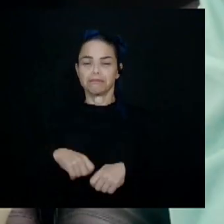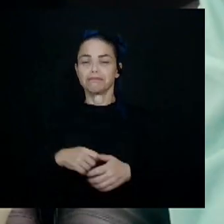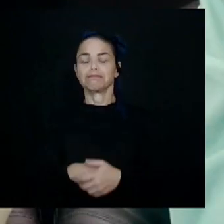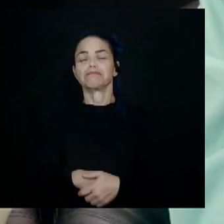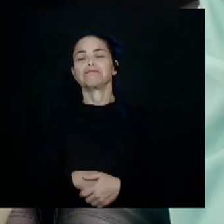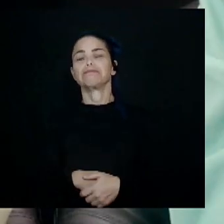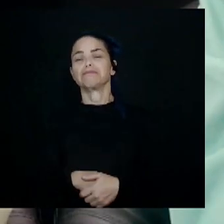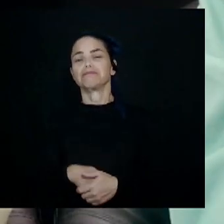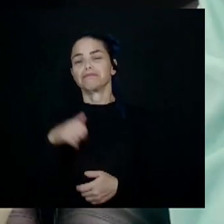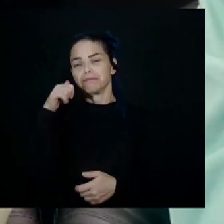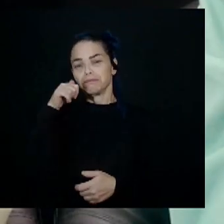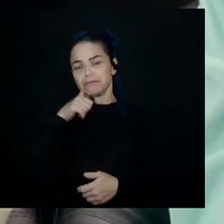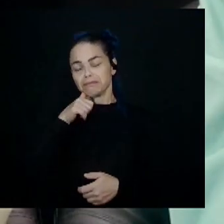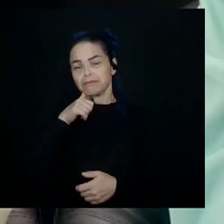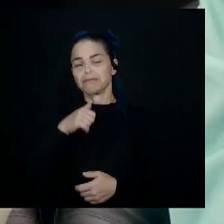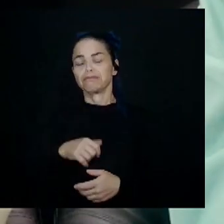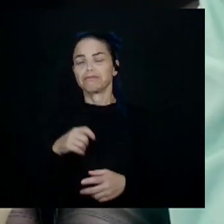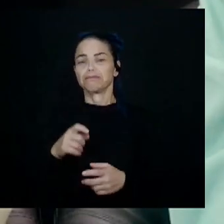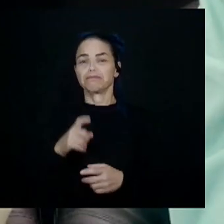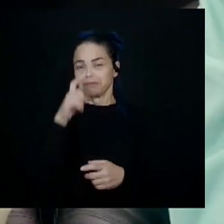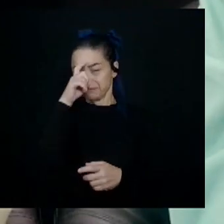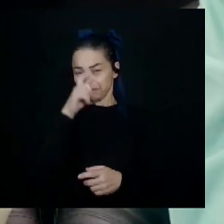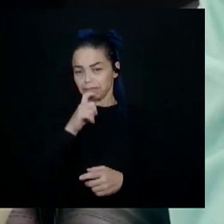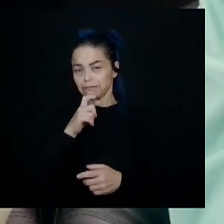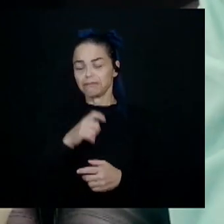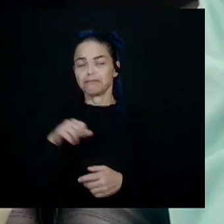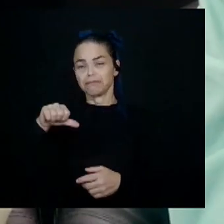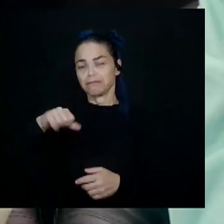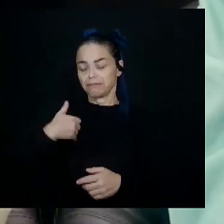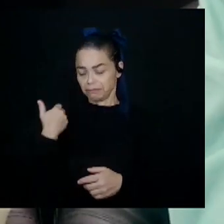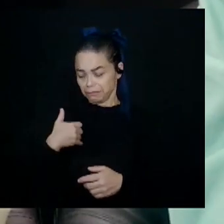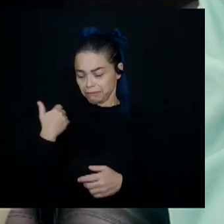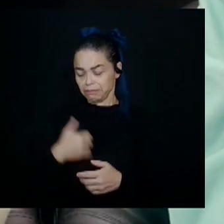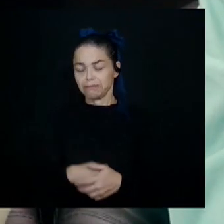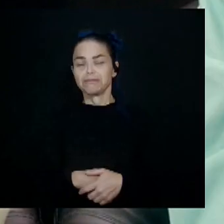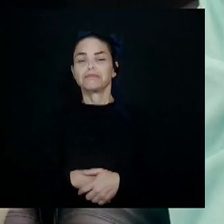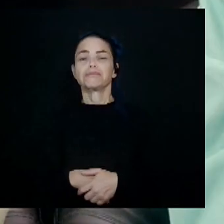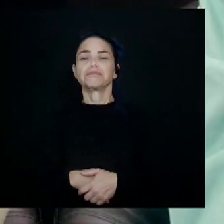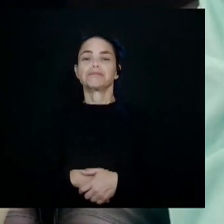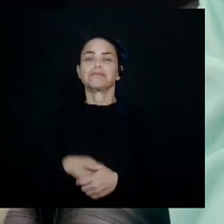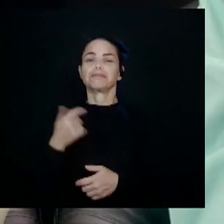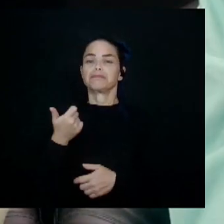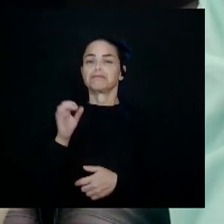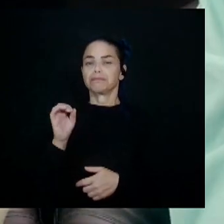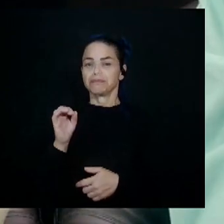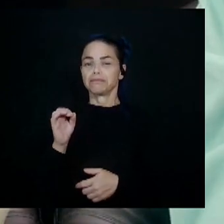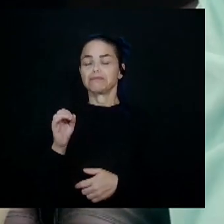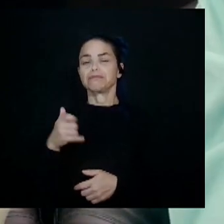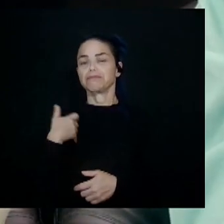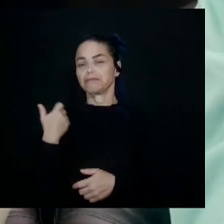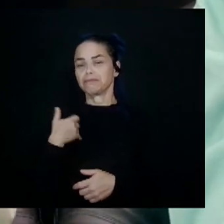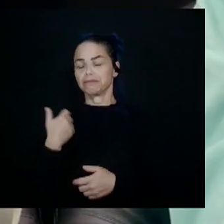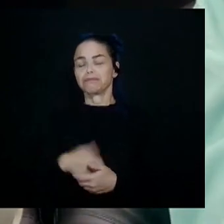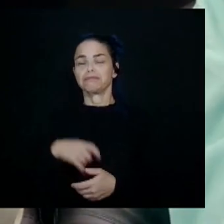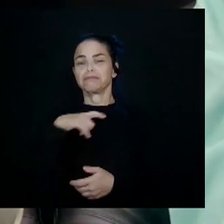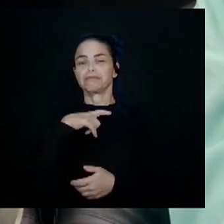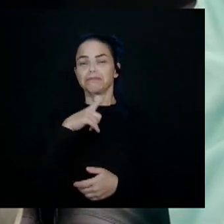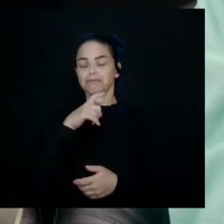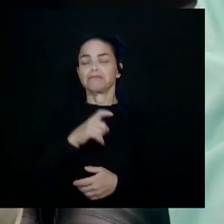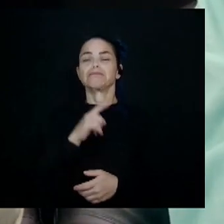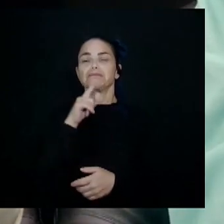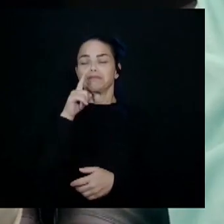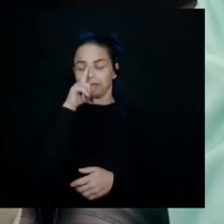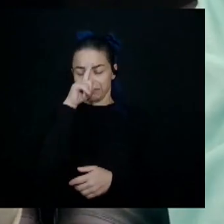meninas menstruando com 9 anos, 10 anos de idade. Existem riscos, sim. Então, como nós